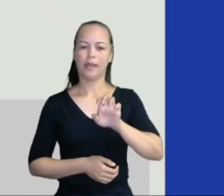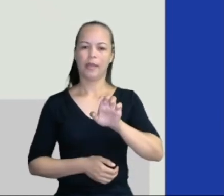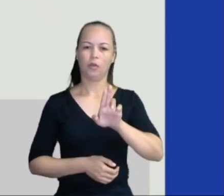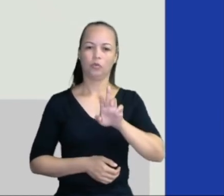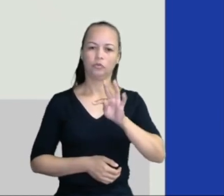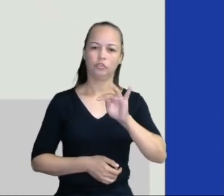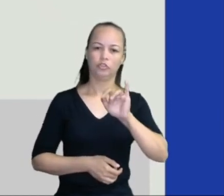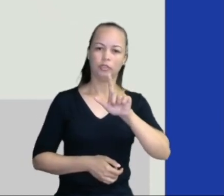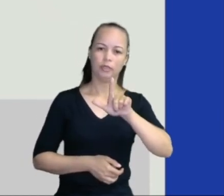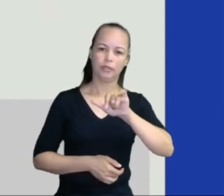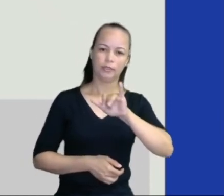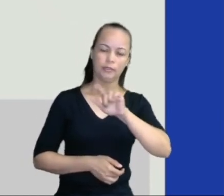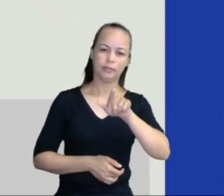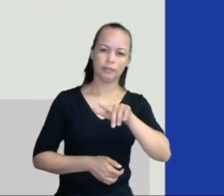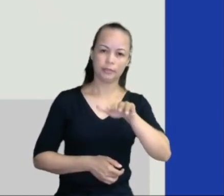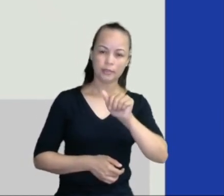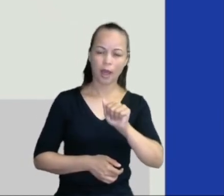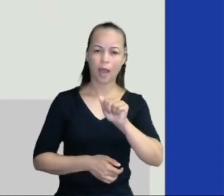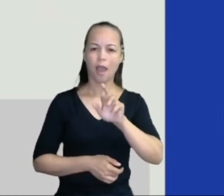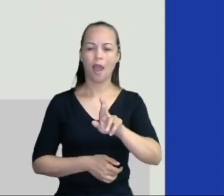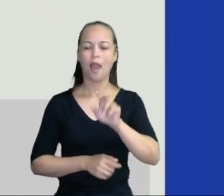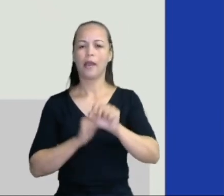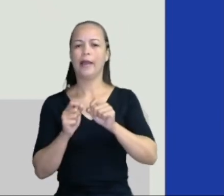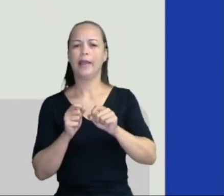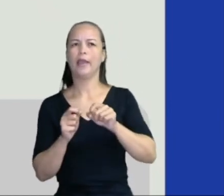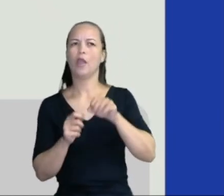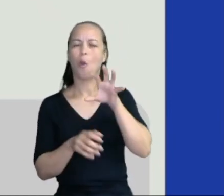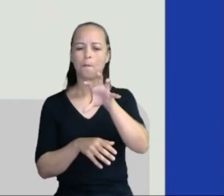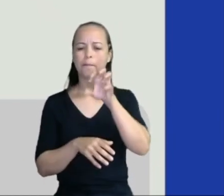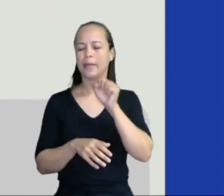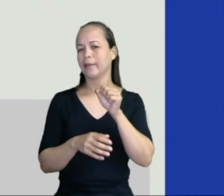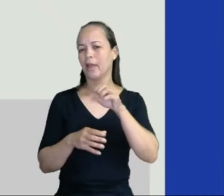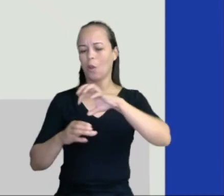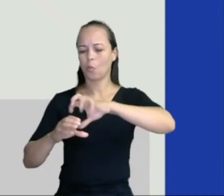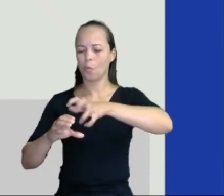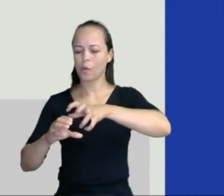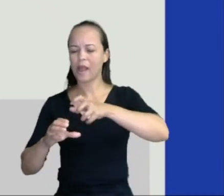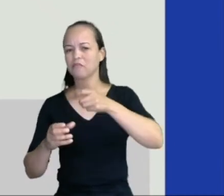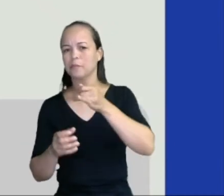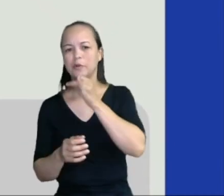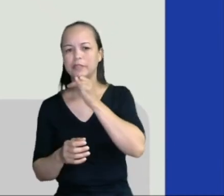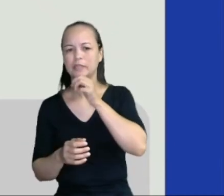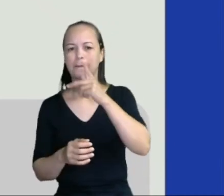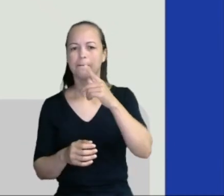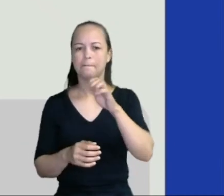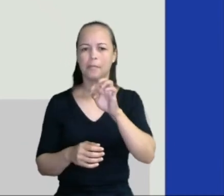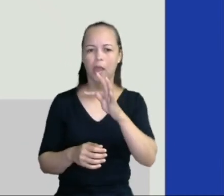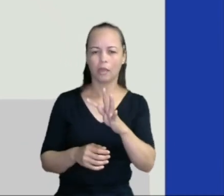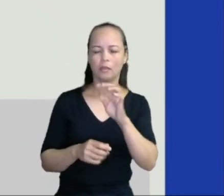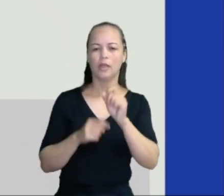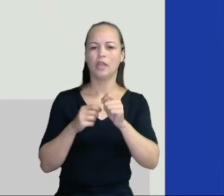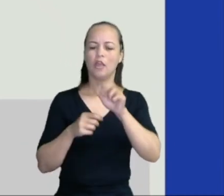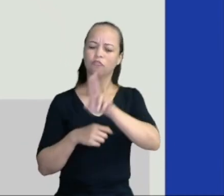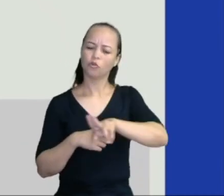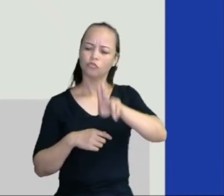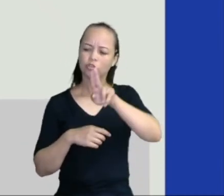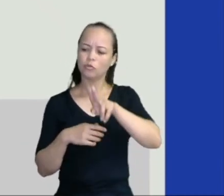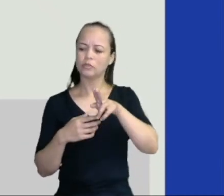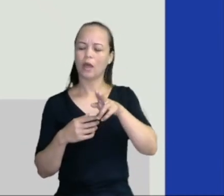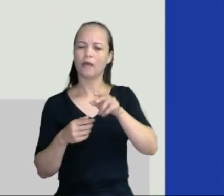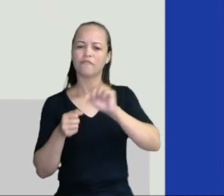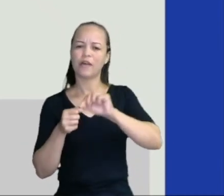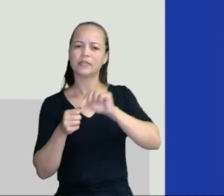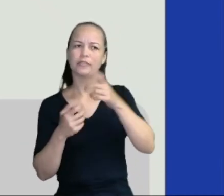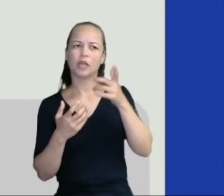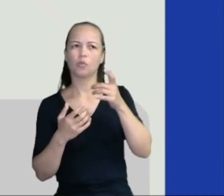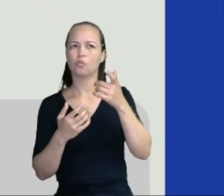eu pegar aquilo ali que ia para o lixo, como uma garrafa PET, por exemplo, de refrigerante, e eu vou utilizar ela para fazer outra coisa,